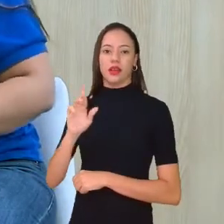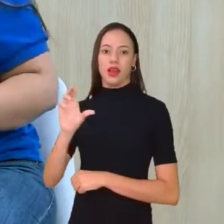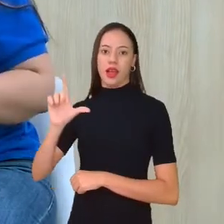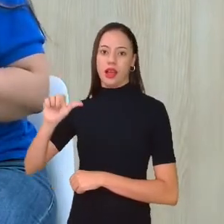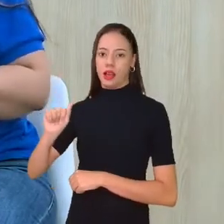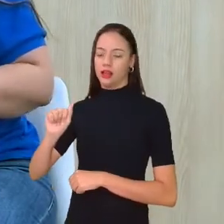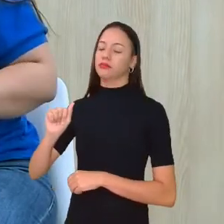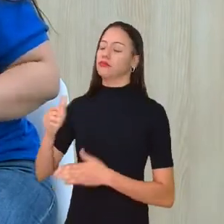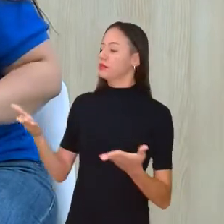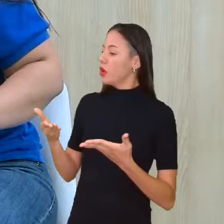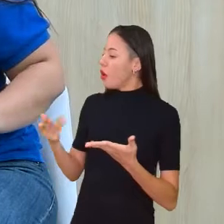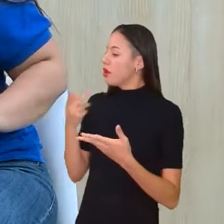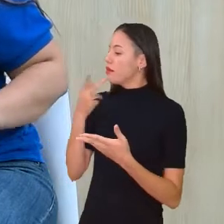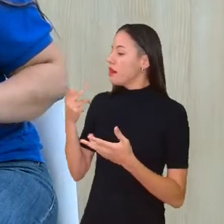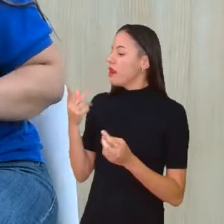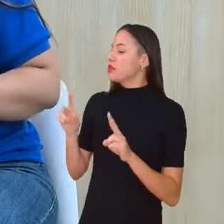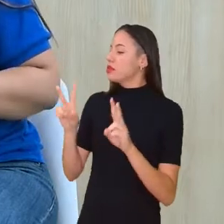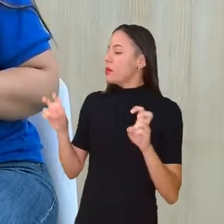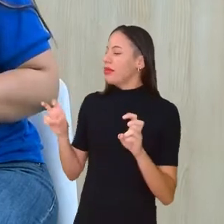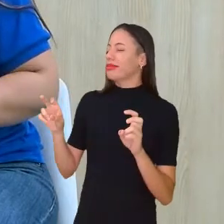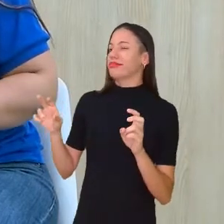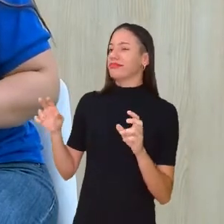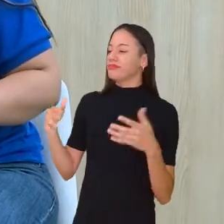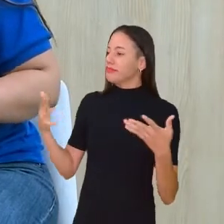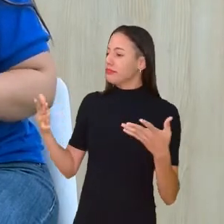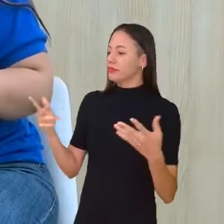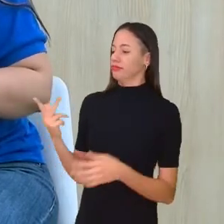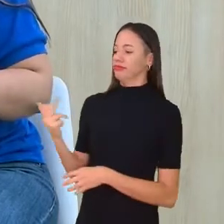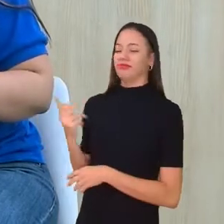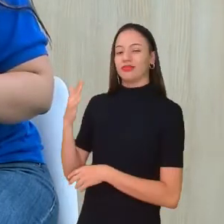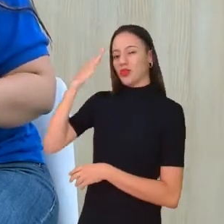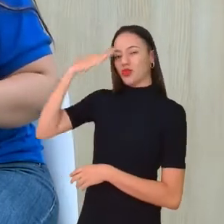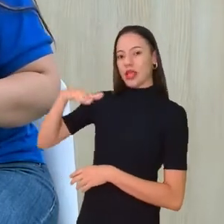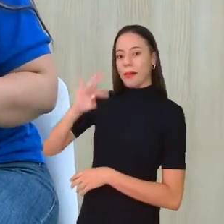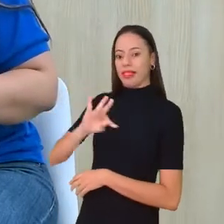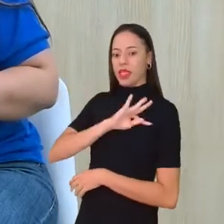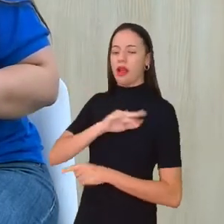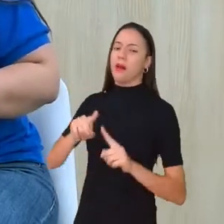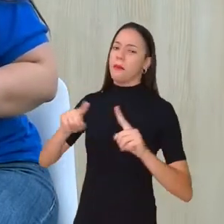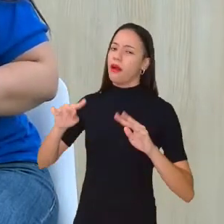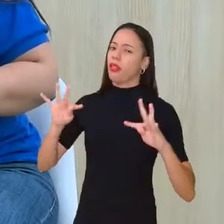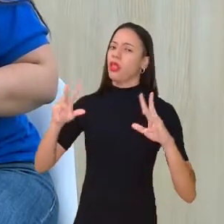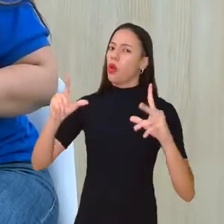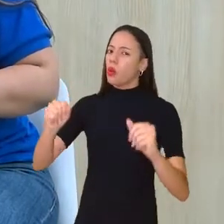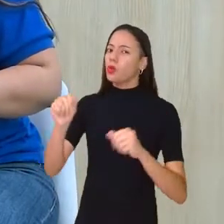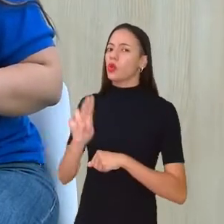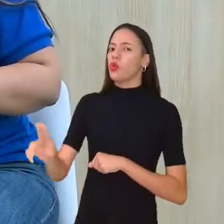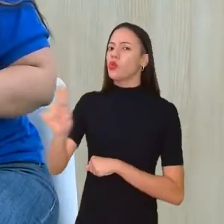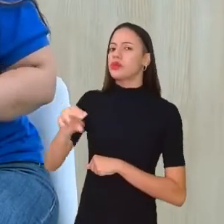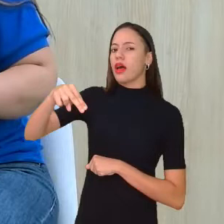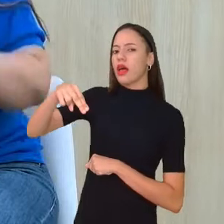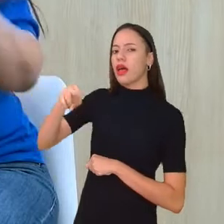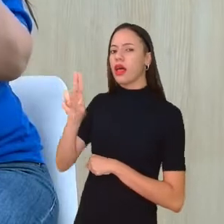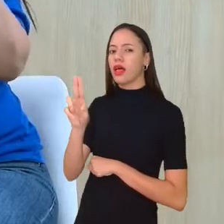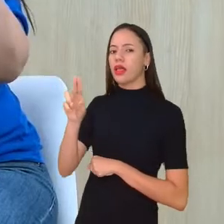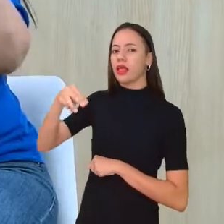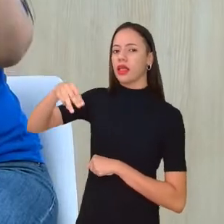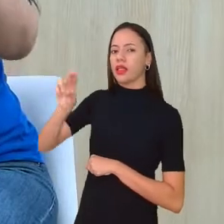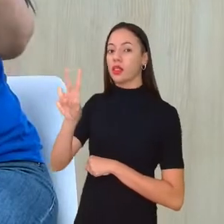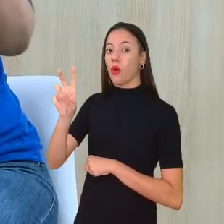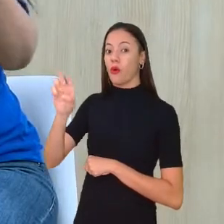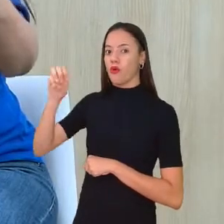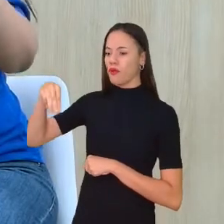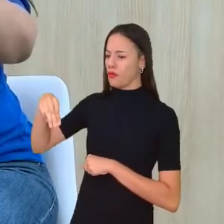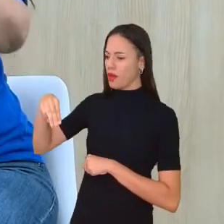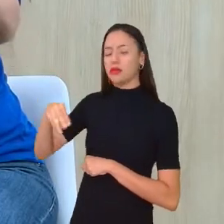um tema que assim, mesmo a gente não sabendo tecnicamente, todo mundo faz uso das nuvens, né? Faz, viu? E olhe que hoje